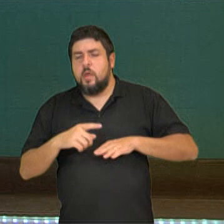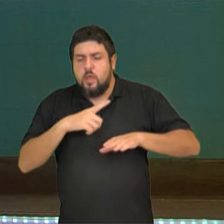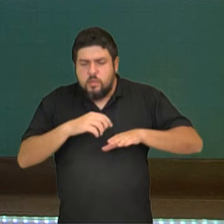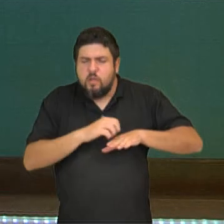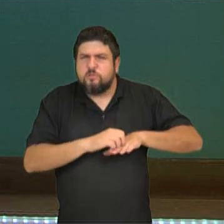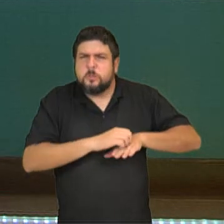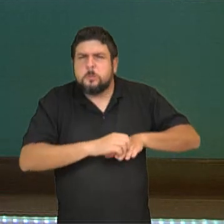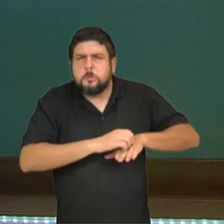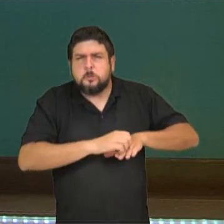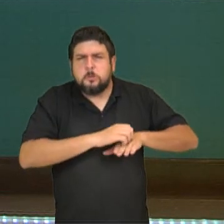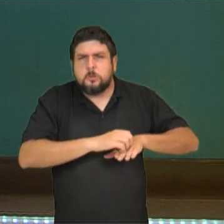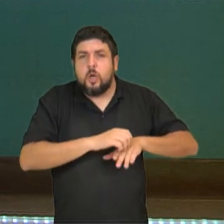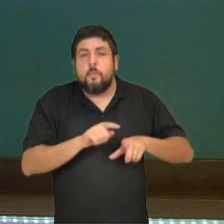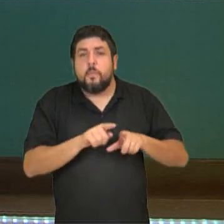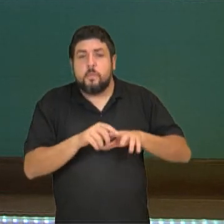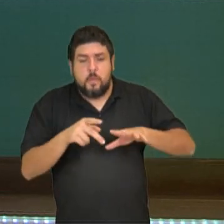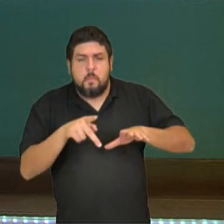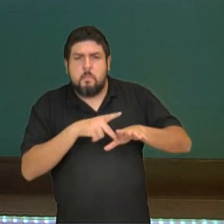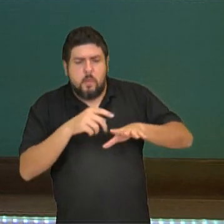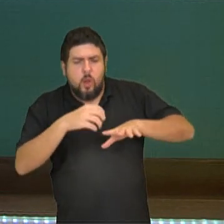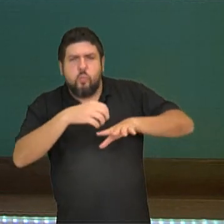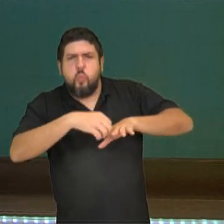e bolhas entre os dedos do pé.